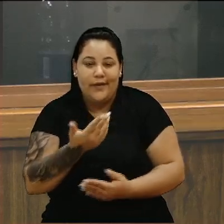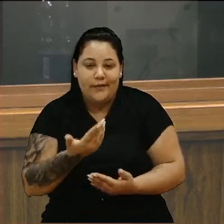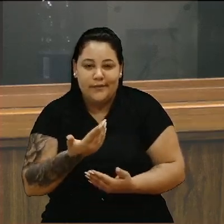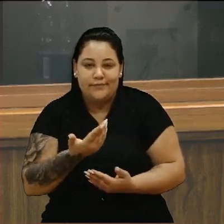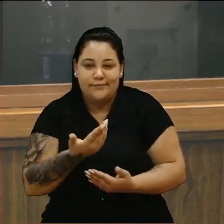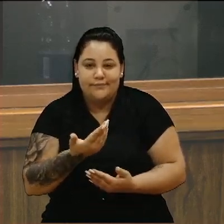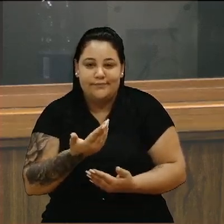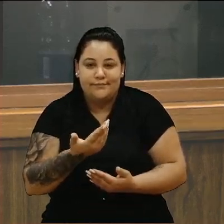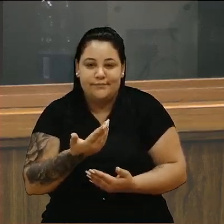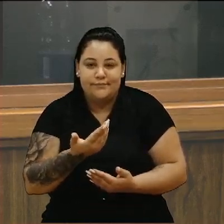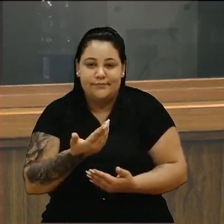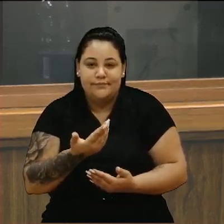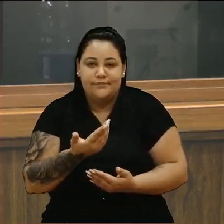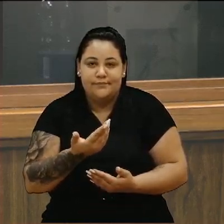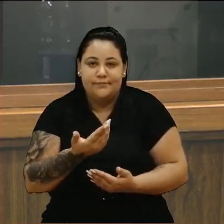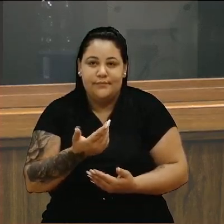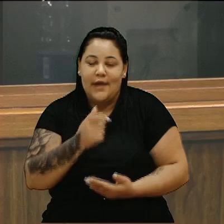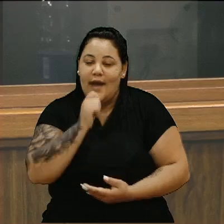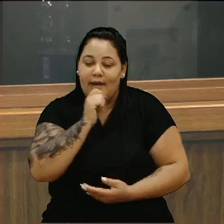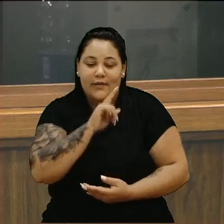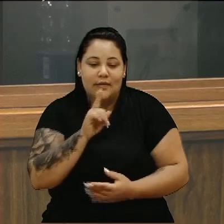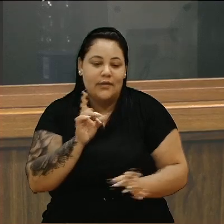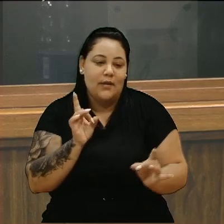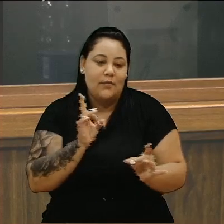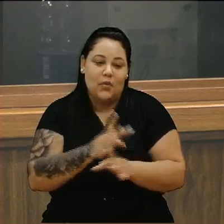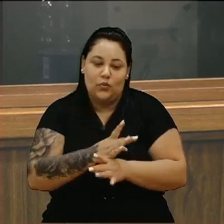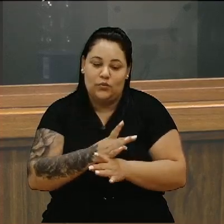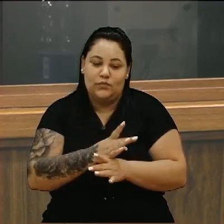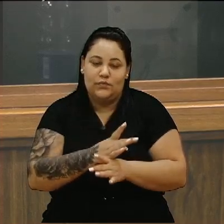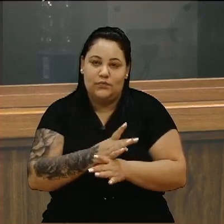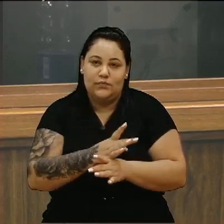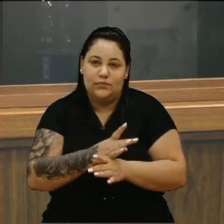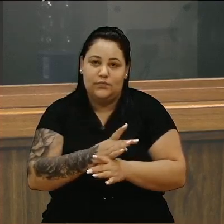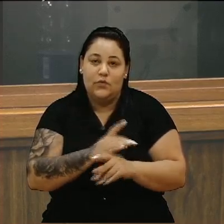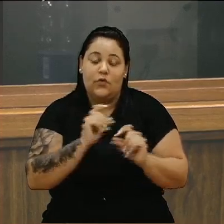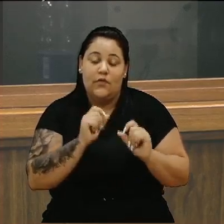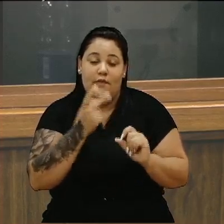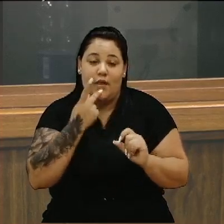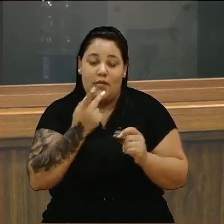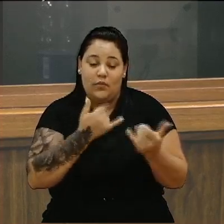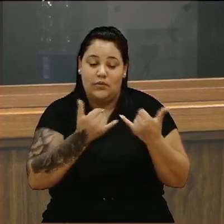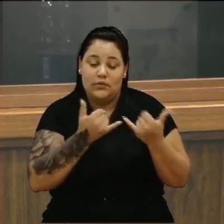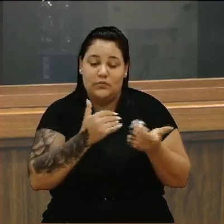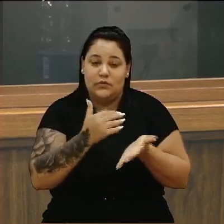casa. Essas não foram regularizadas. Em que pese o secretário,